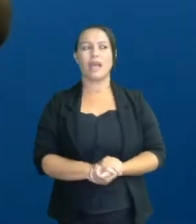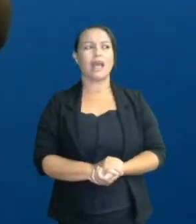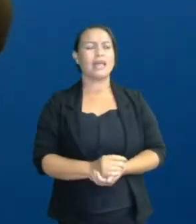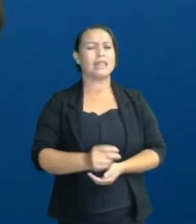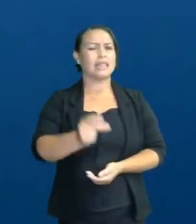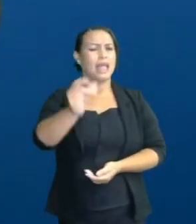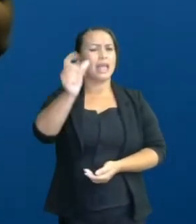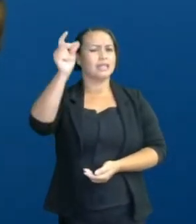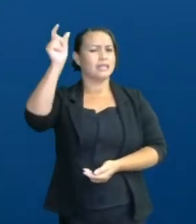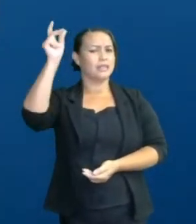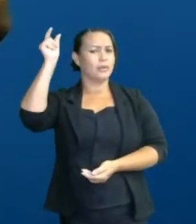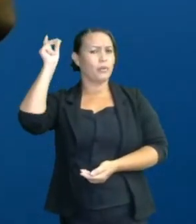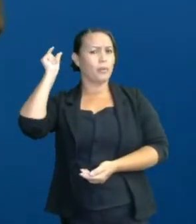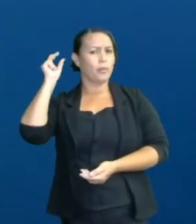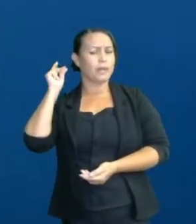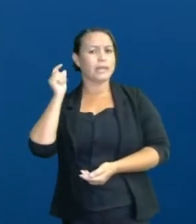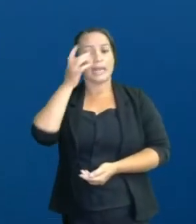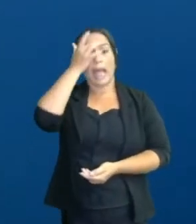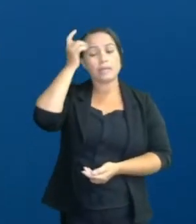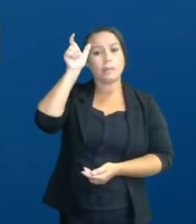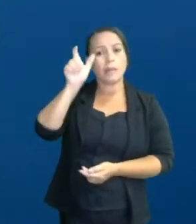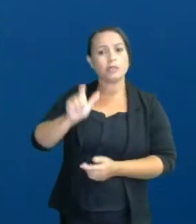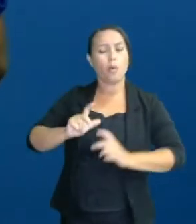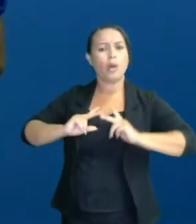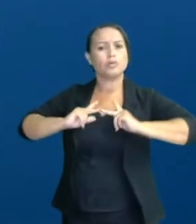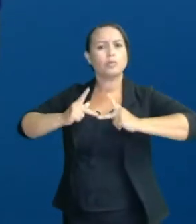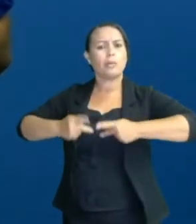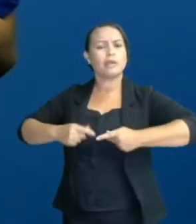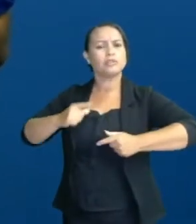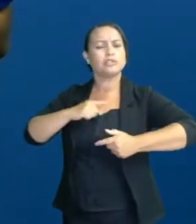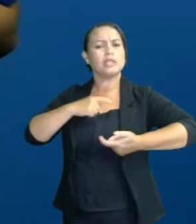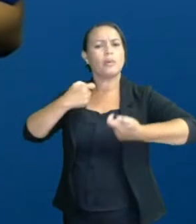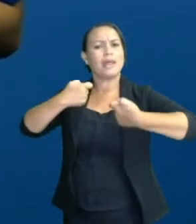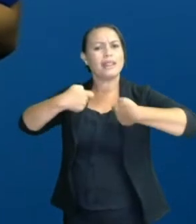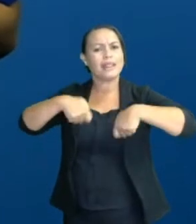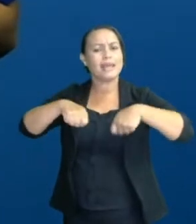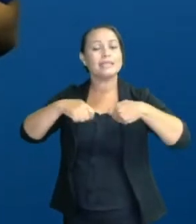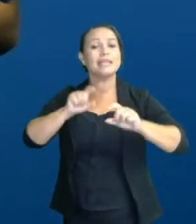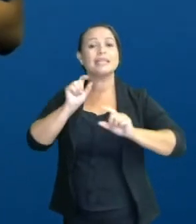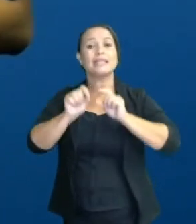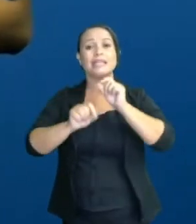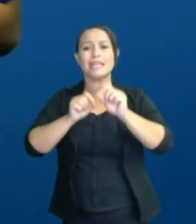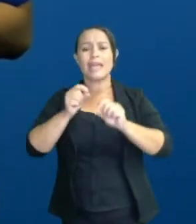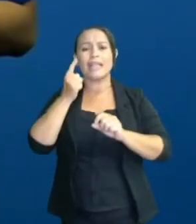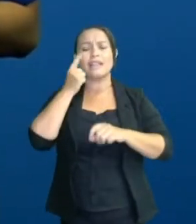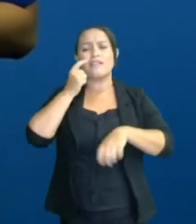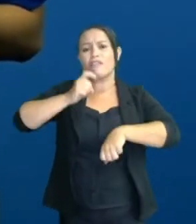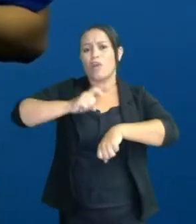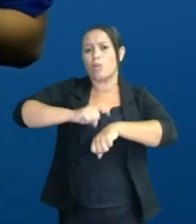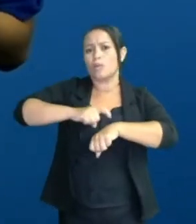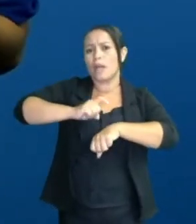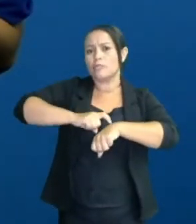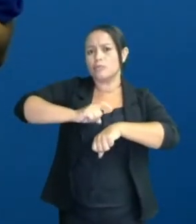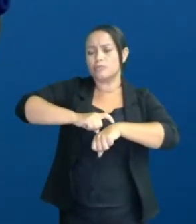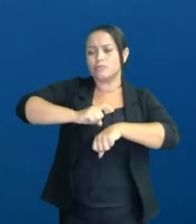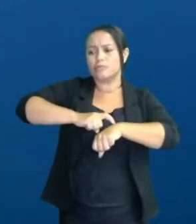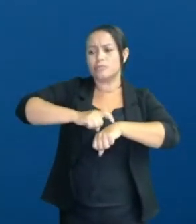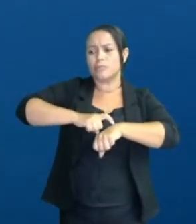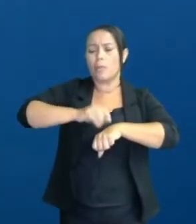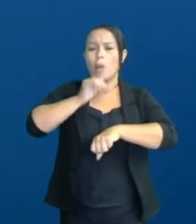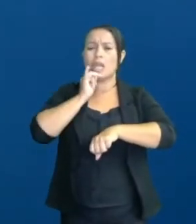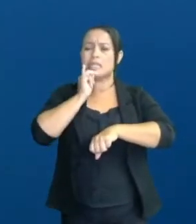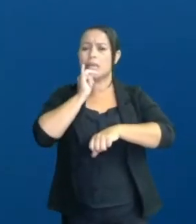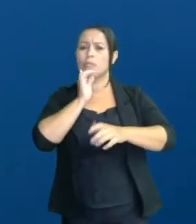Desde a antiguidade, o ser humano ele tinha uma necessidade de medir o tempo.